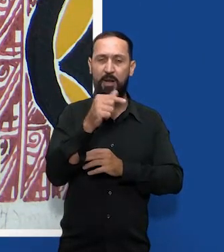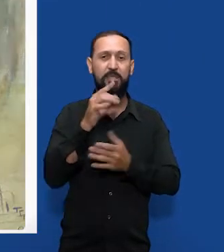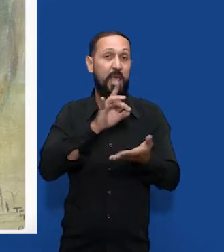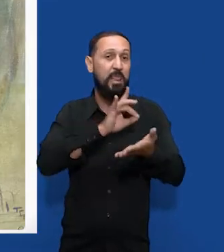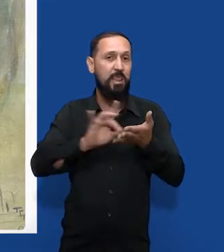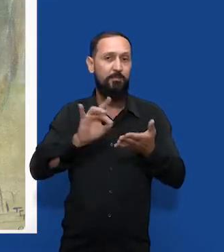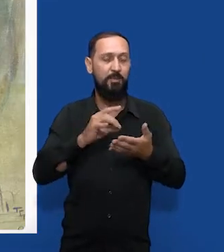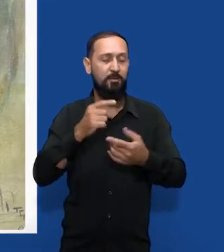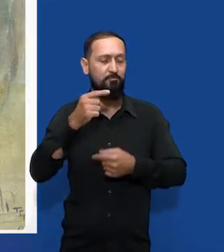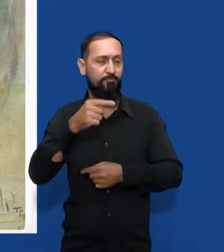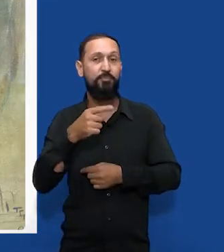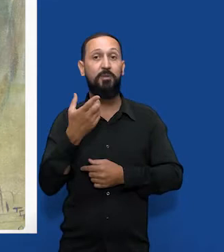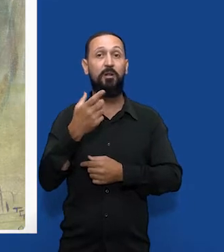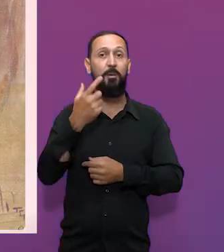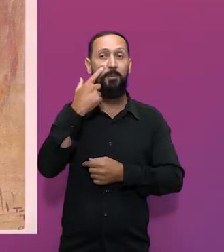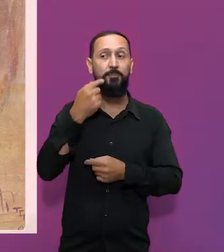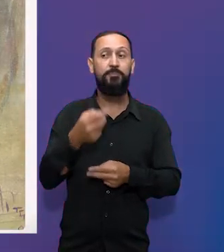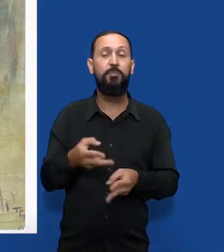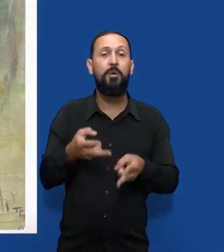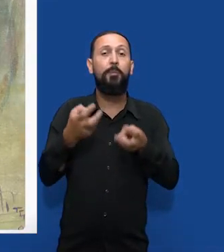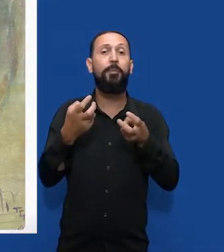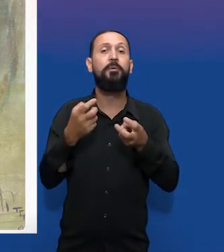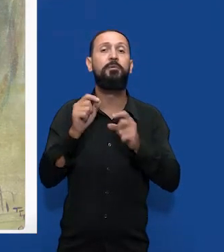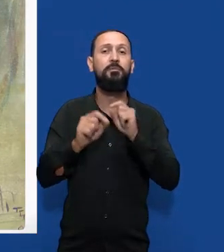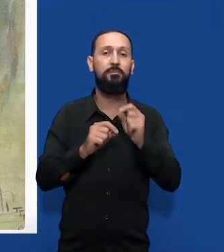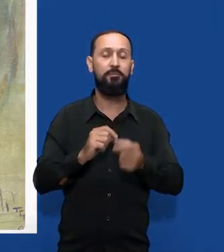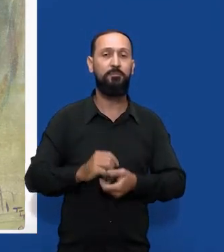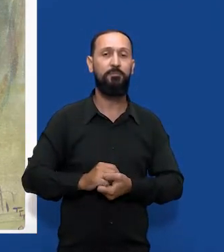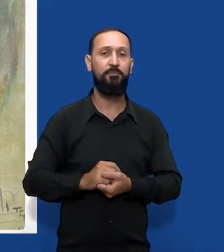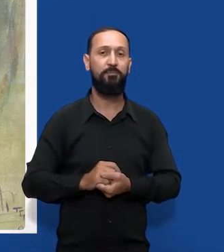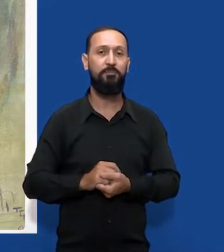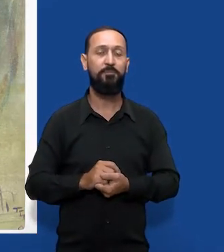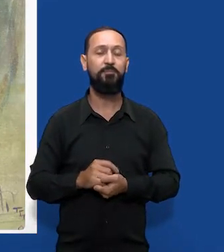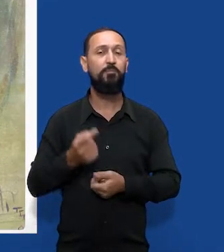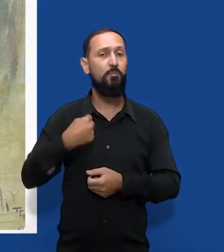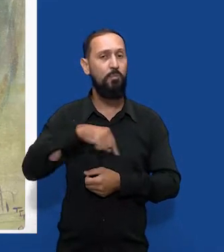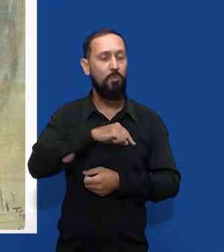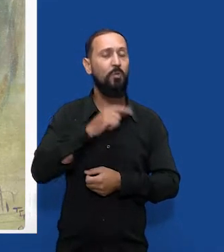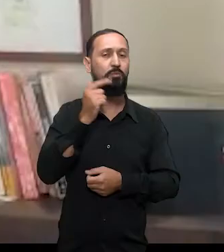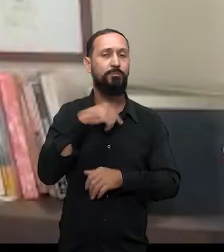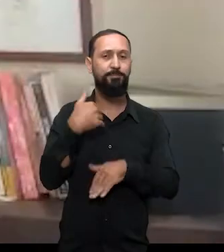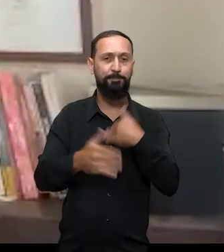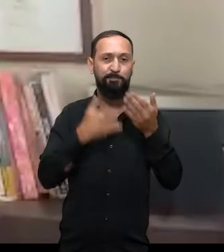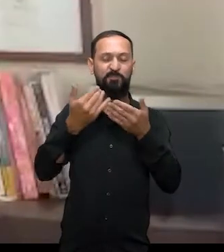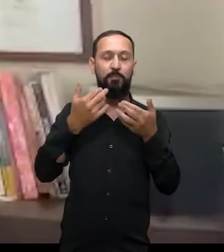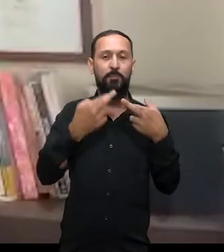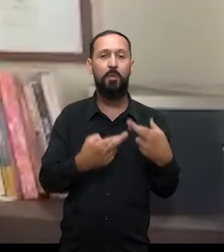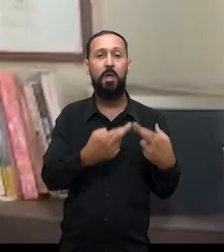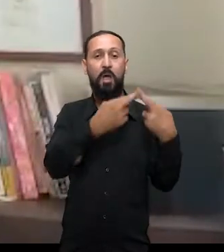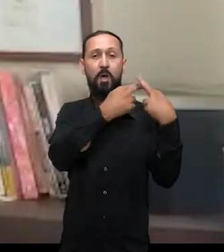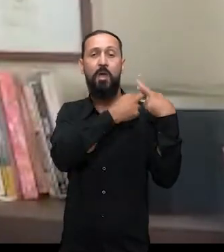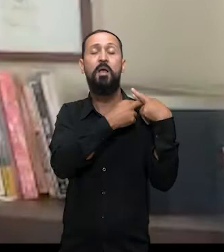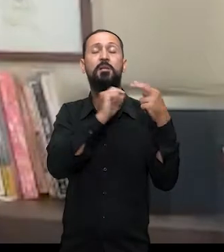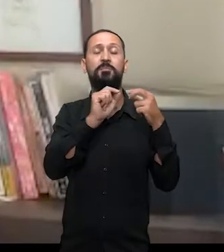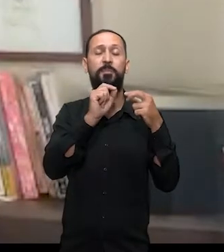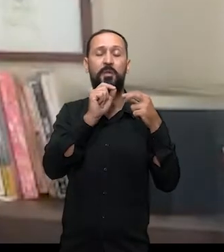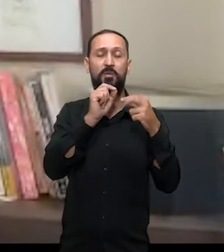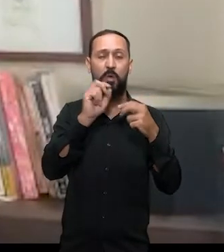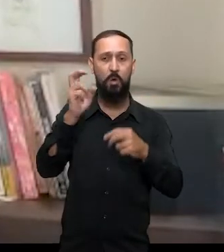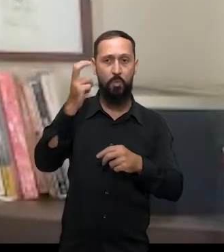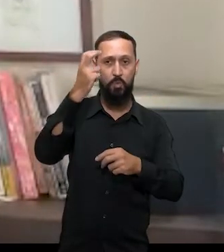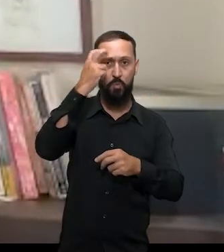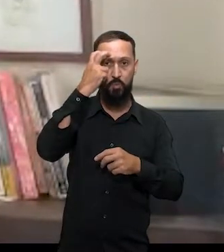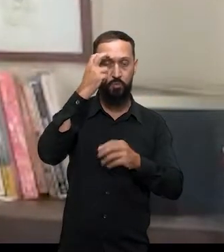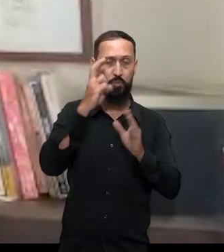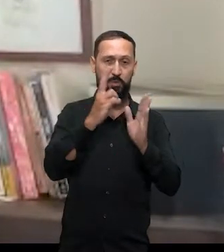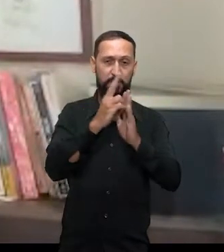um inimigo, ele consegue trazer isso por um outro lado, né? E nós avançamos no respeito à cultura indígena, que é o